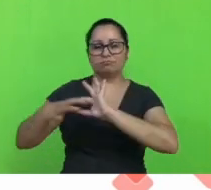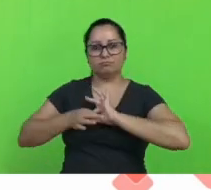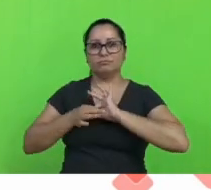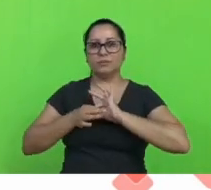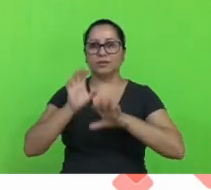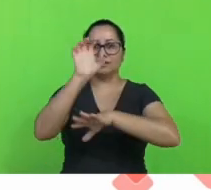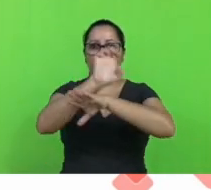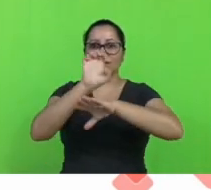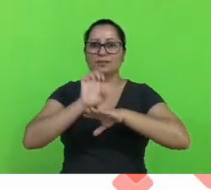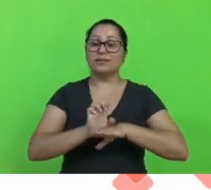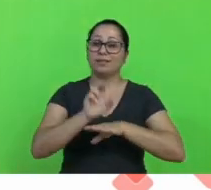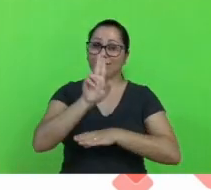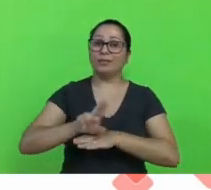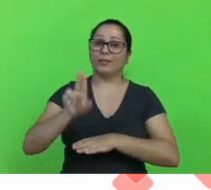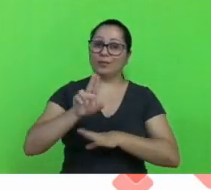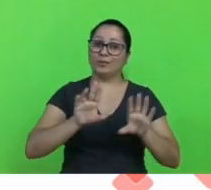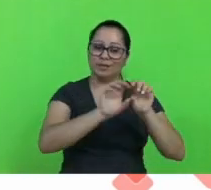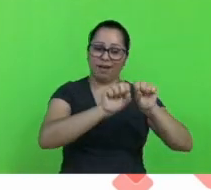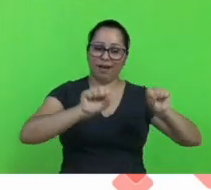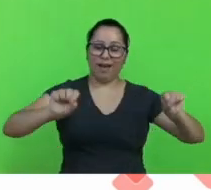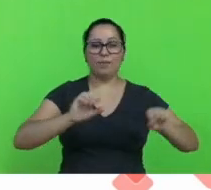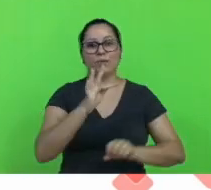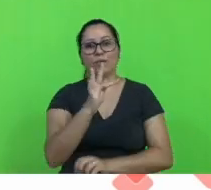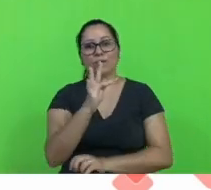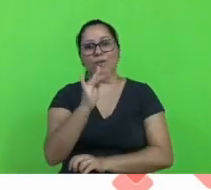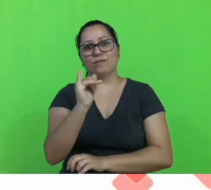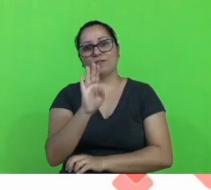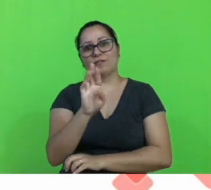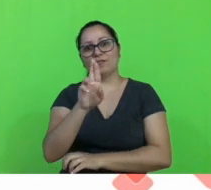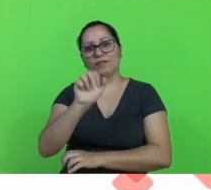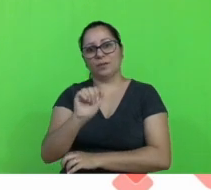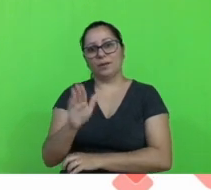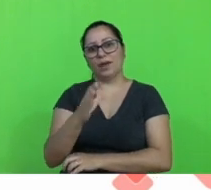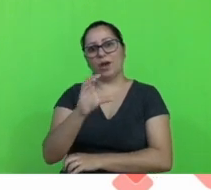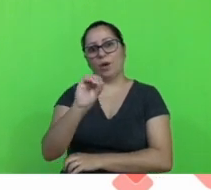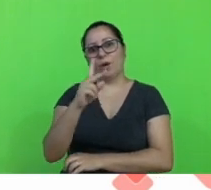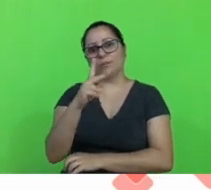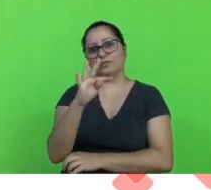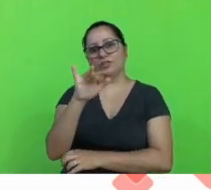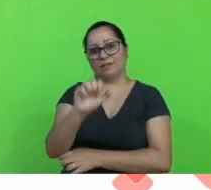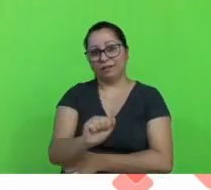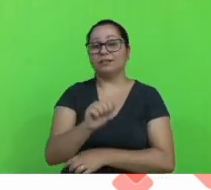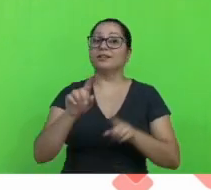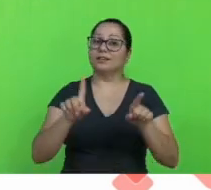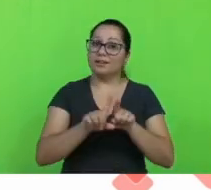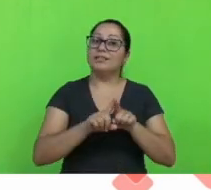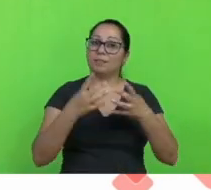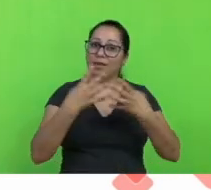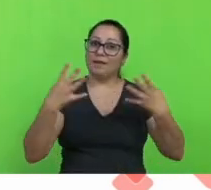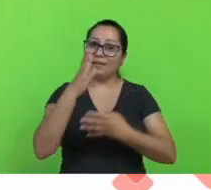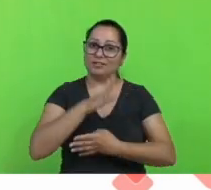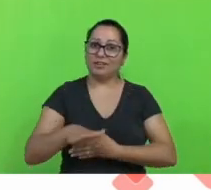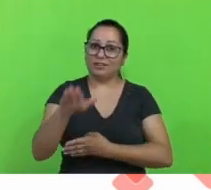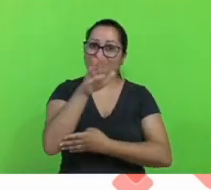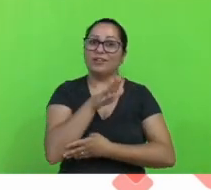a conexão desses estados através, então, de cabos de fibra. Assim como a Rede Nacional de Pesquisa